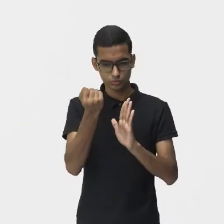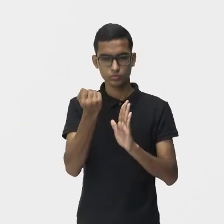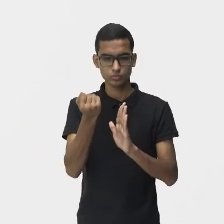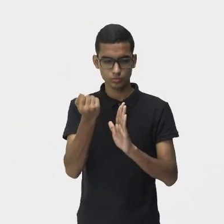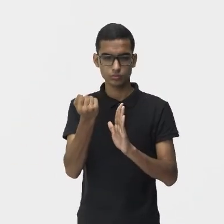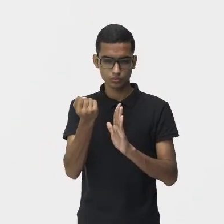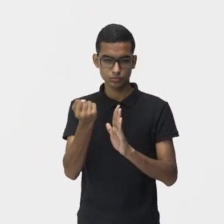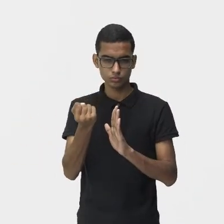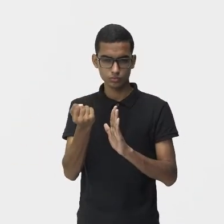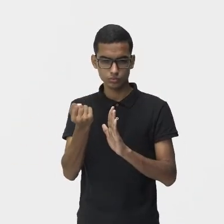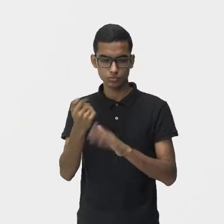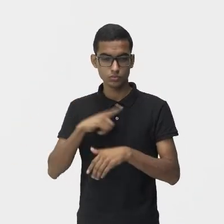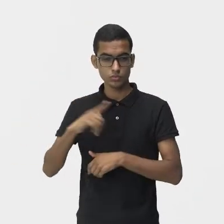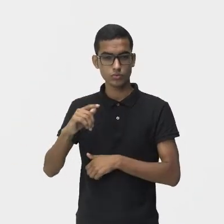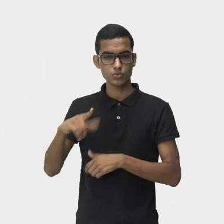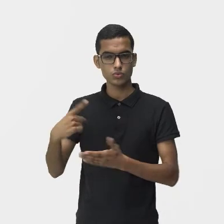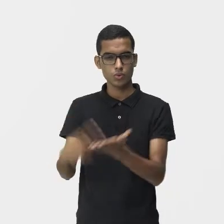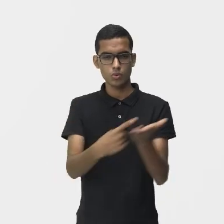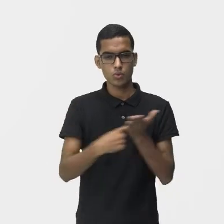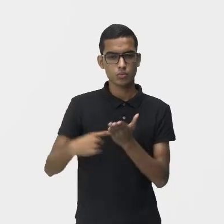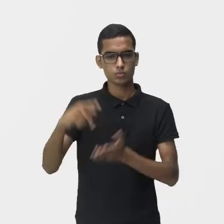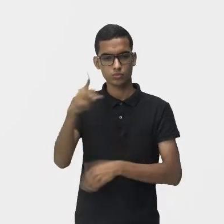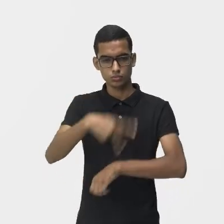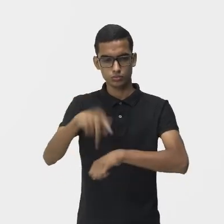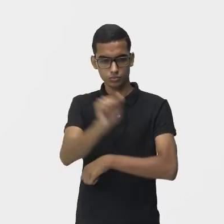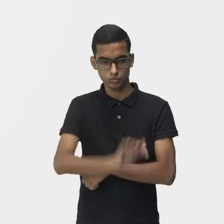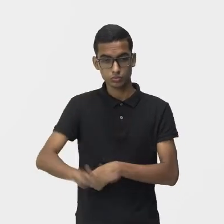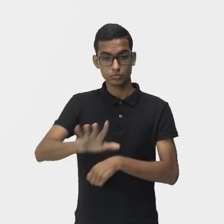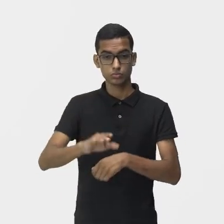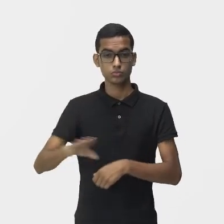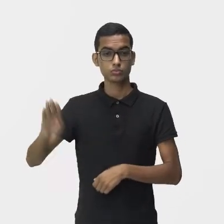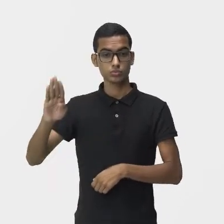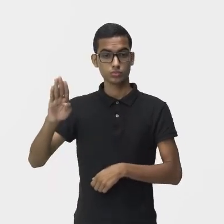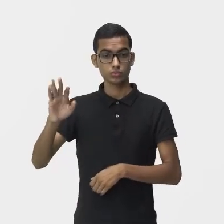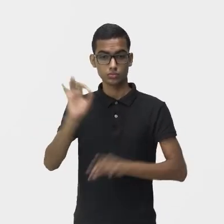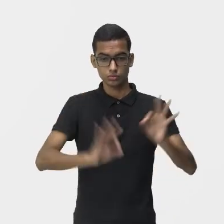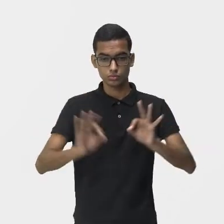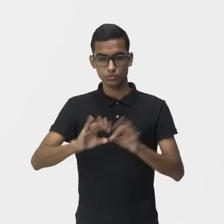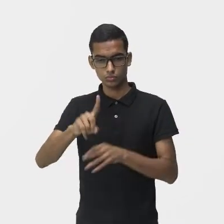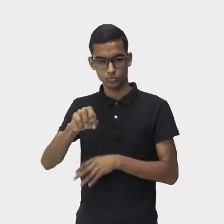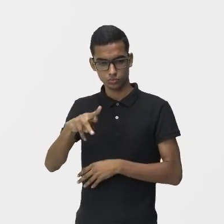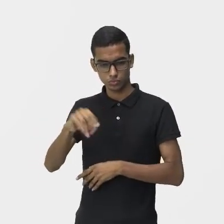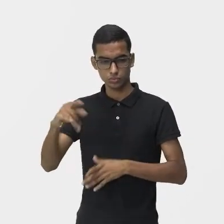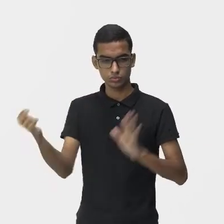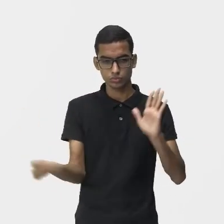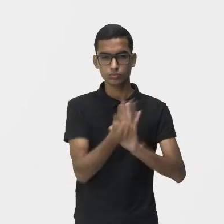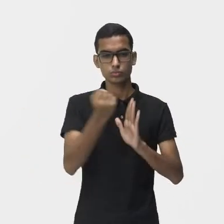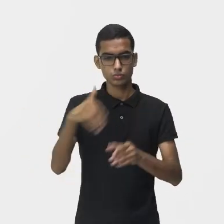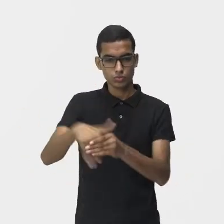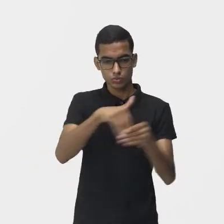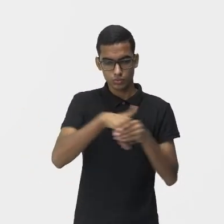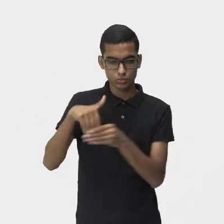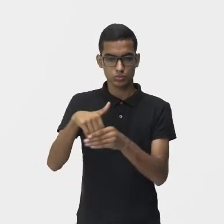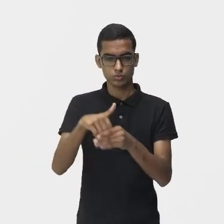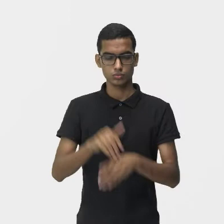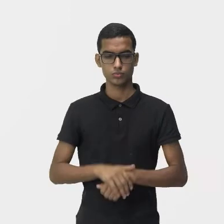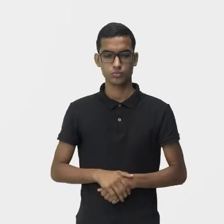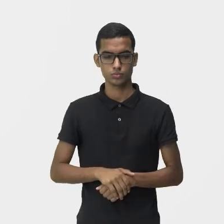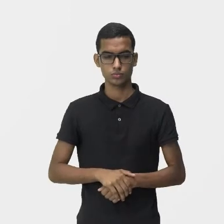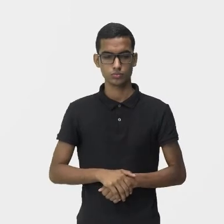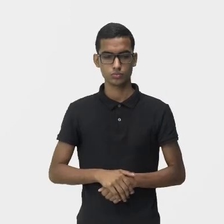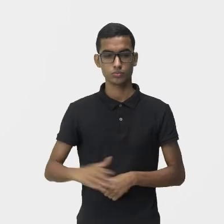pelo funcionamento da Assembleia Nacional, pela organização do diretório, marcado pela adoção do voto